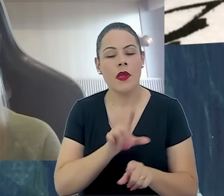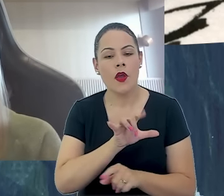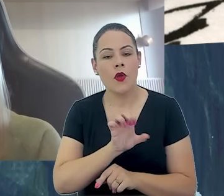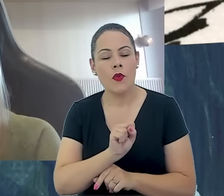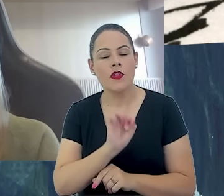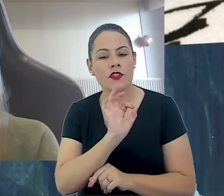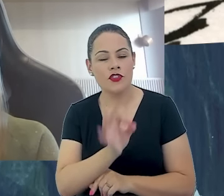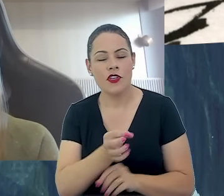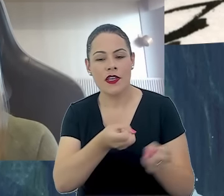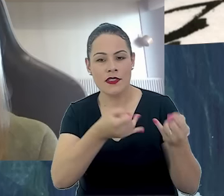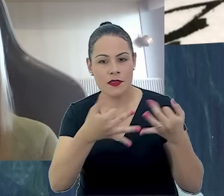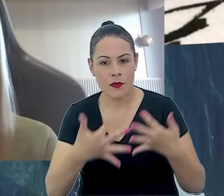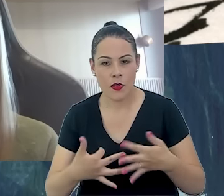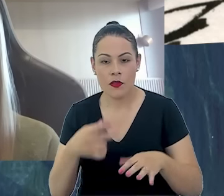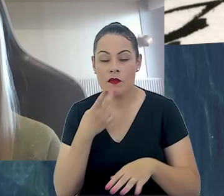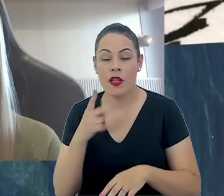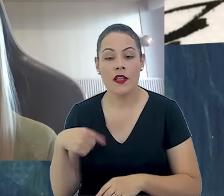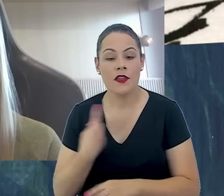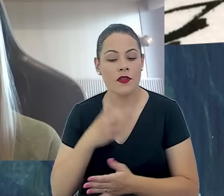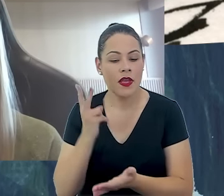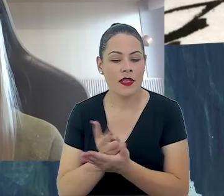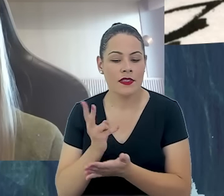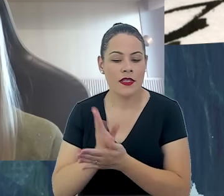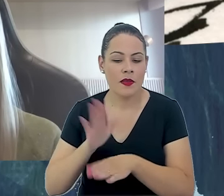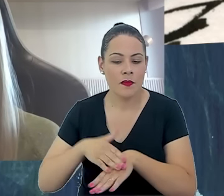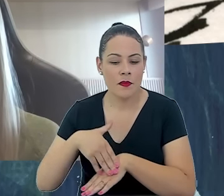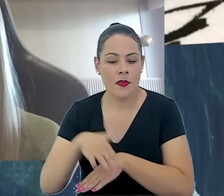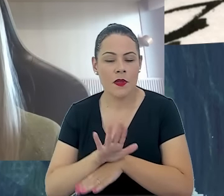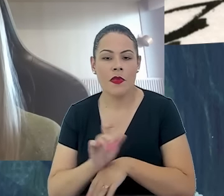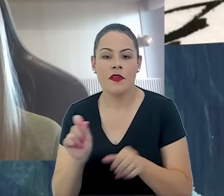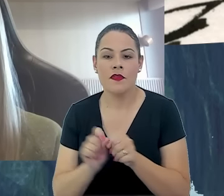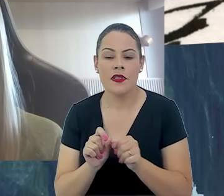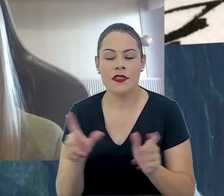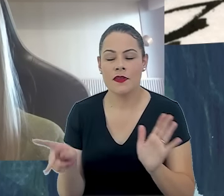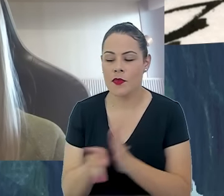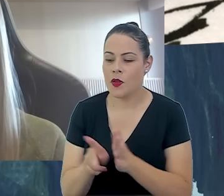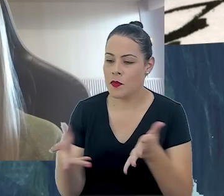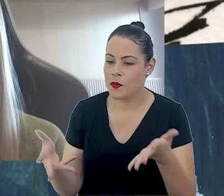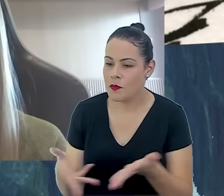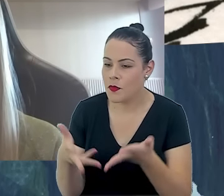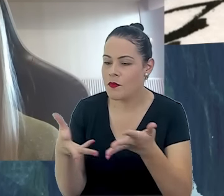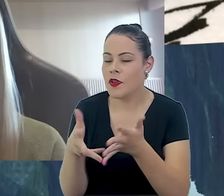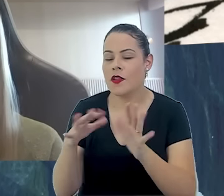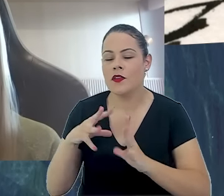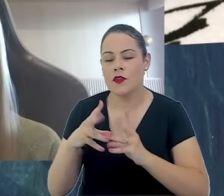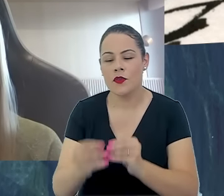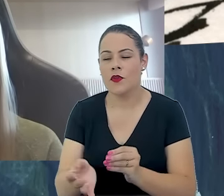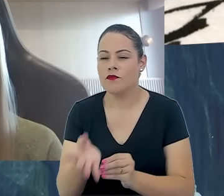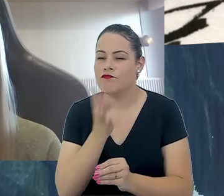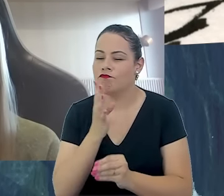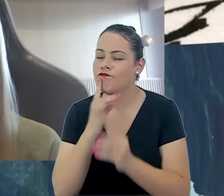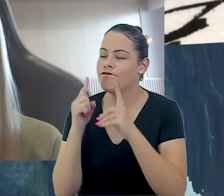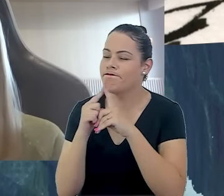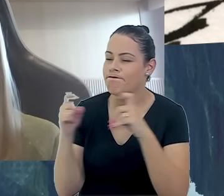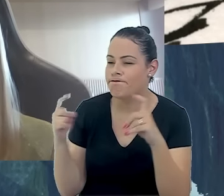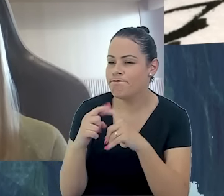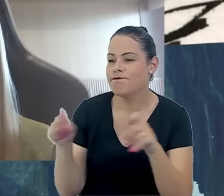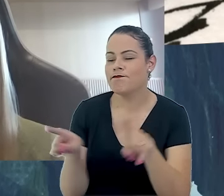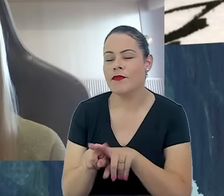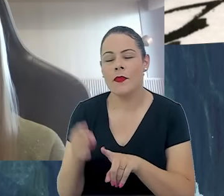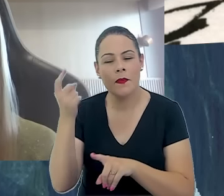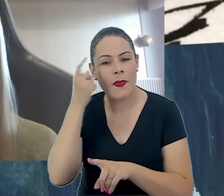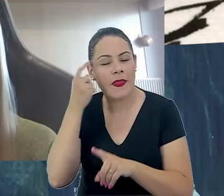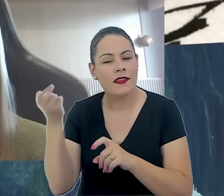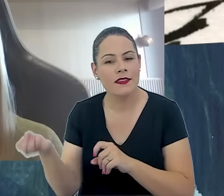Luiz falou, eu acho que nós temos que cada vez mais privilegiar o conhecimento científico e